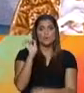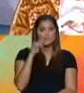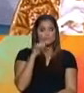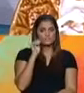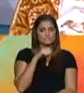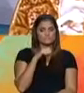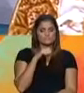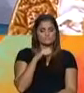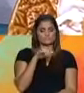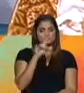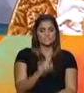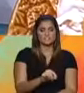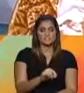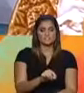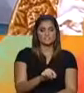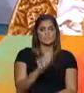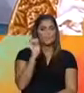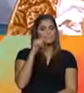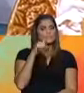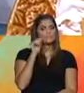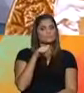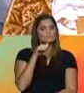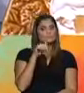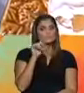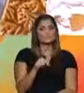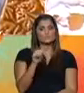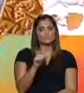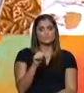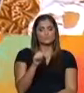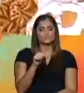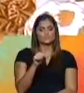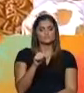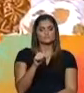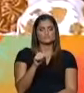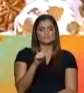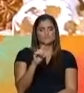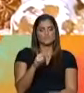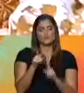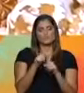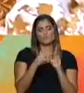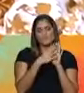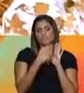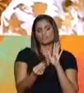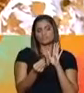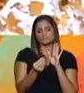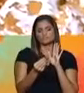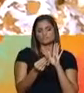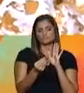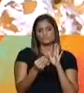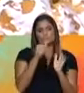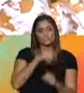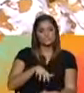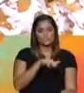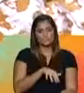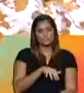Temos vinhos, nomeadamente são os vinhos que, isso aí, serve como exemplo de como é um território,